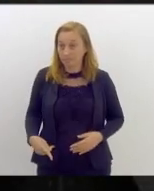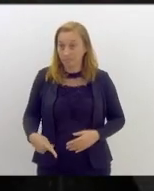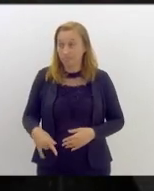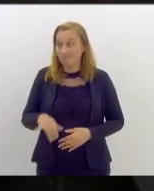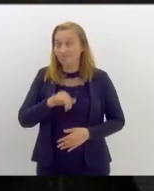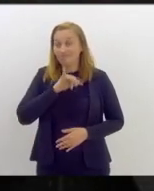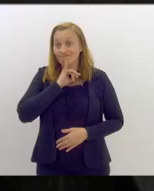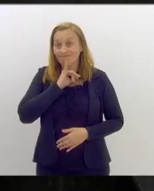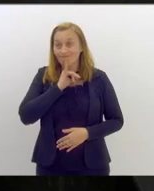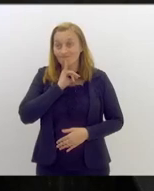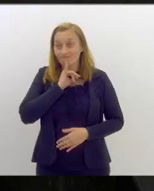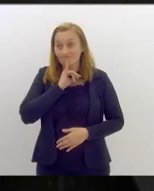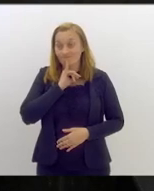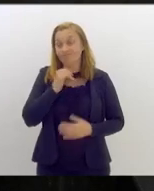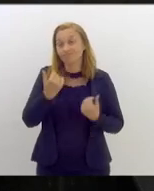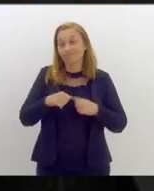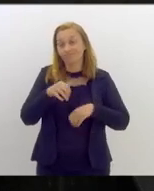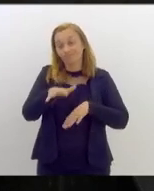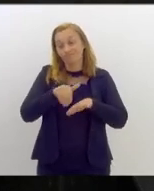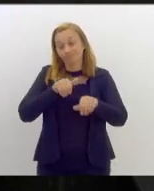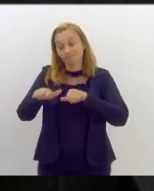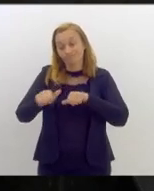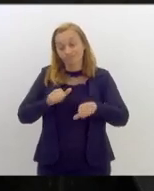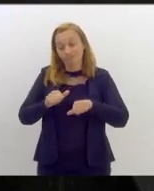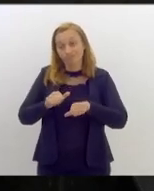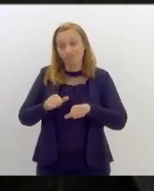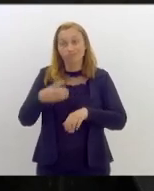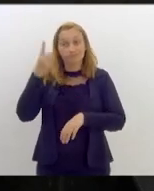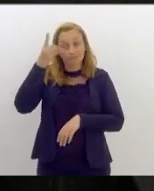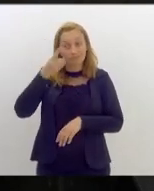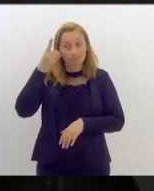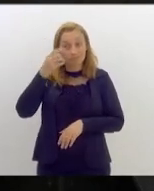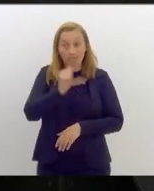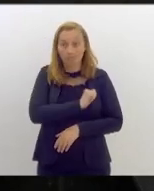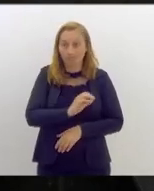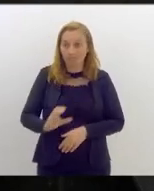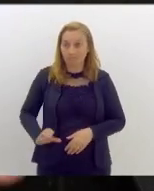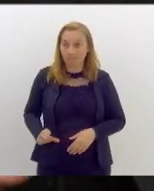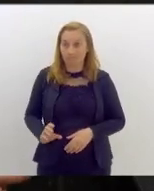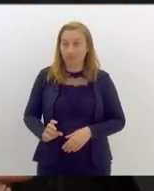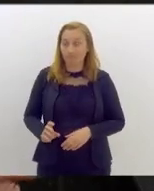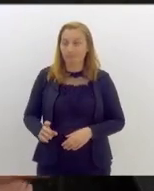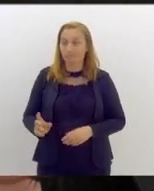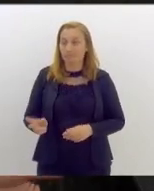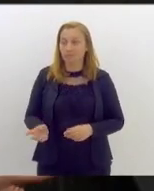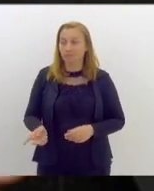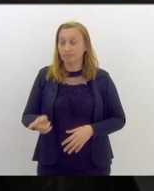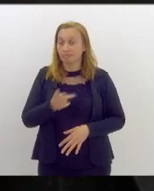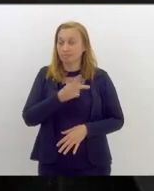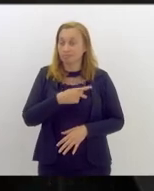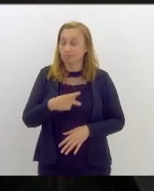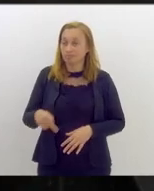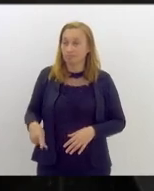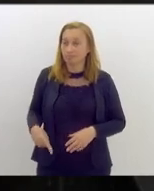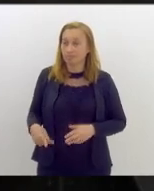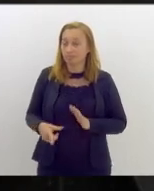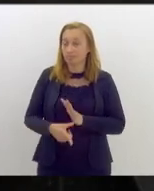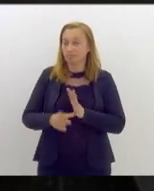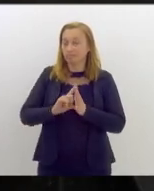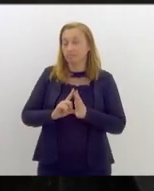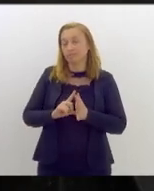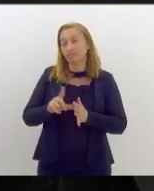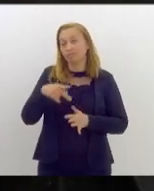infelizmente tem que chamar o deputado André Ceciliano que presidia para dirimir essa